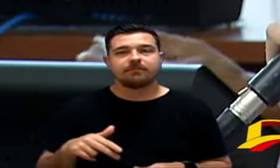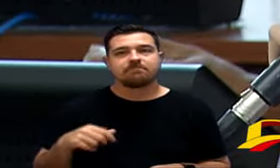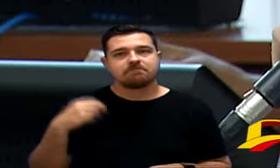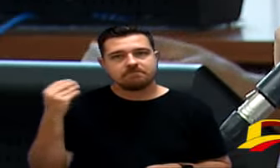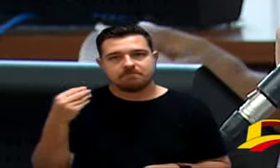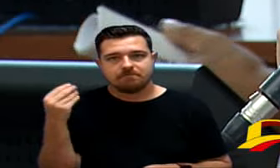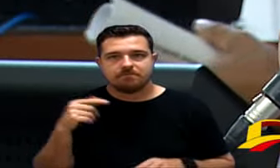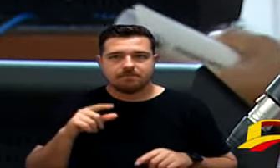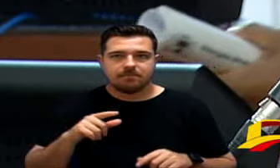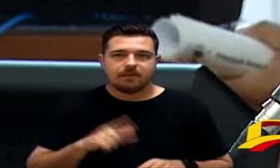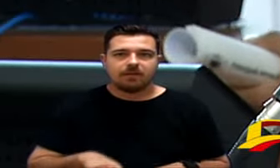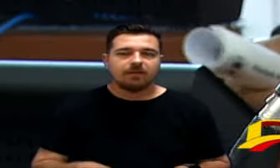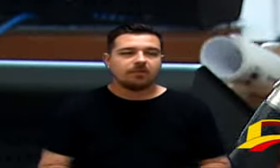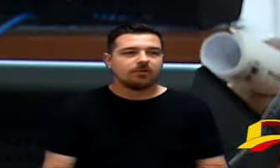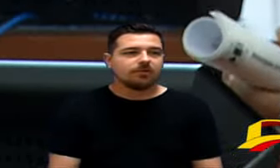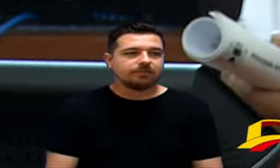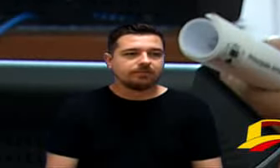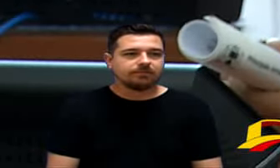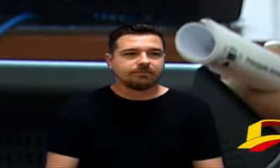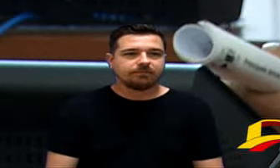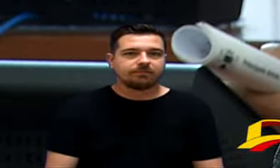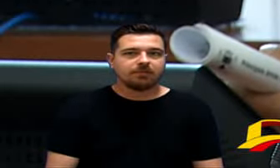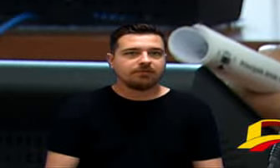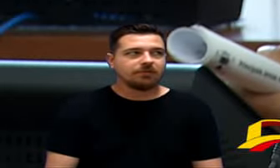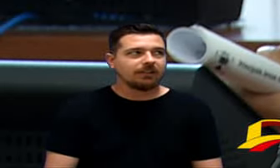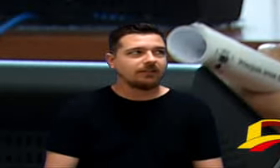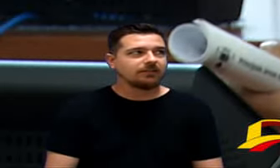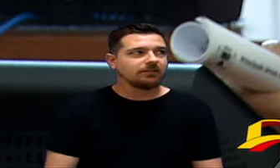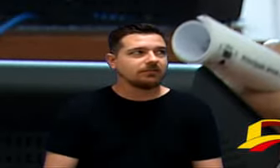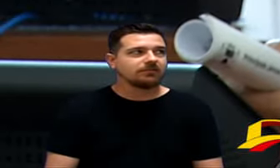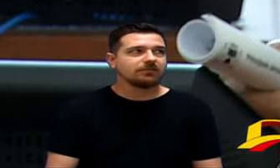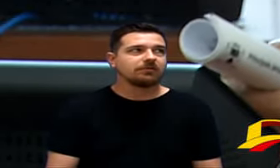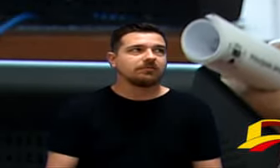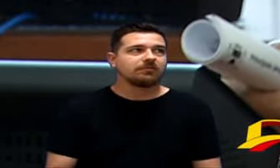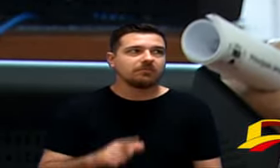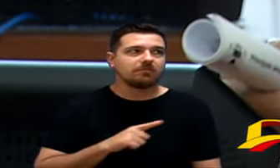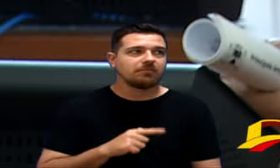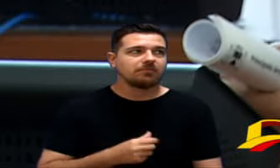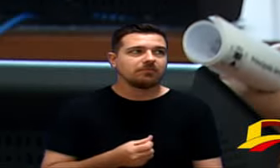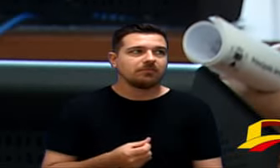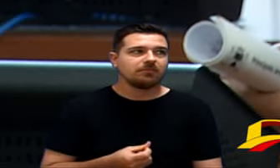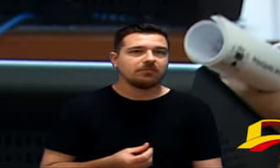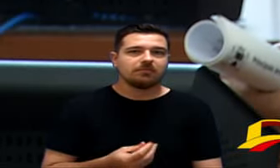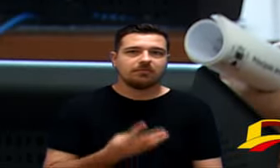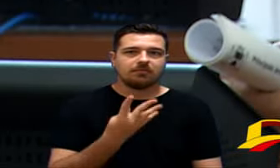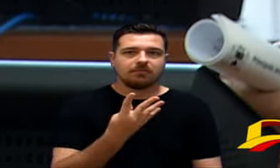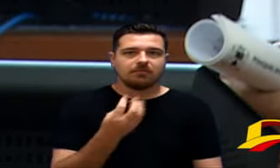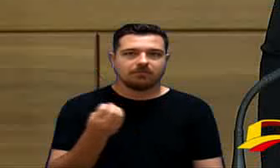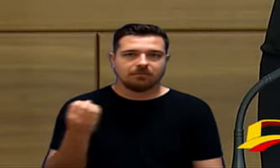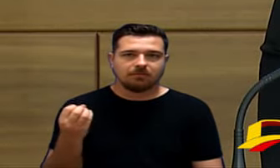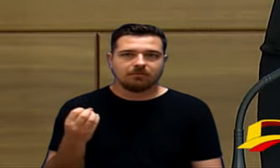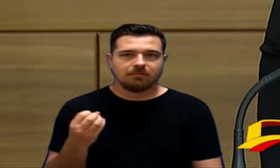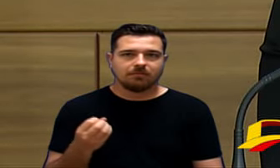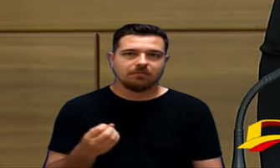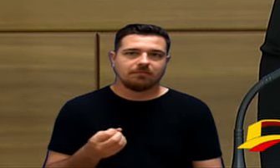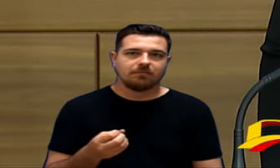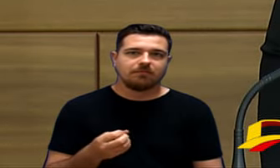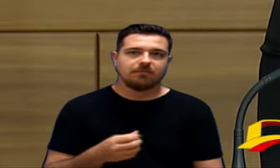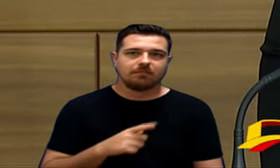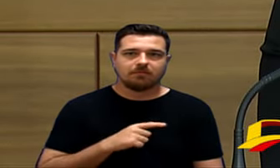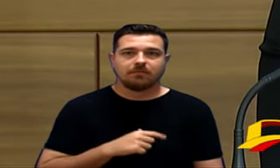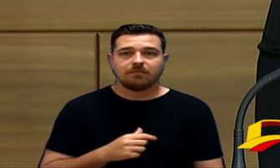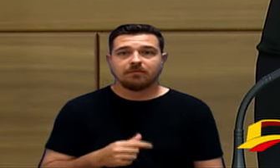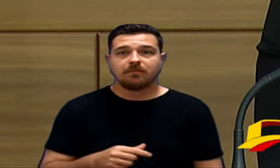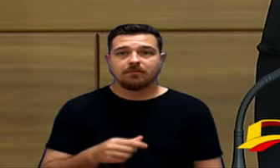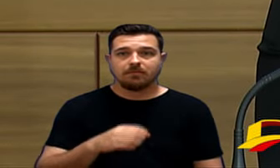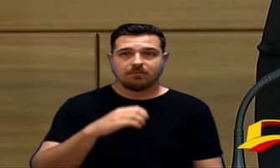eh hoje tá de quanto 400 guardas civ nós temos eh em folha 323